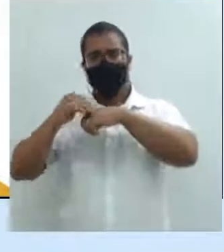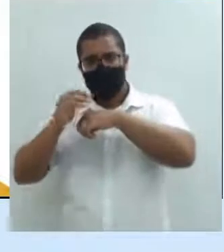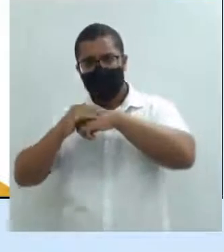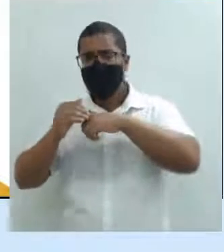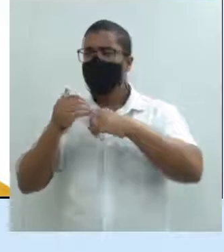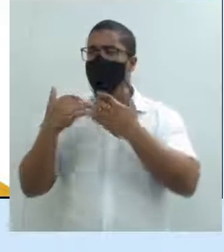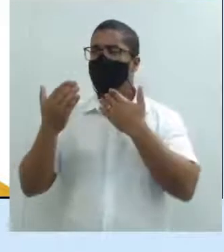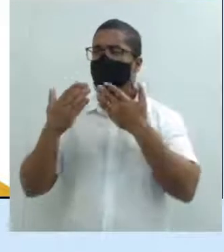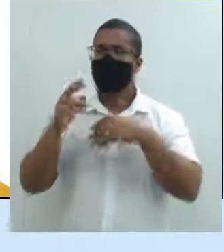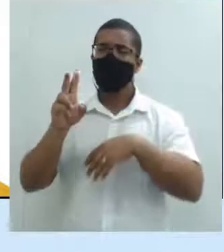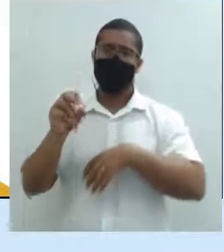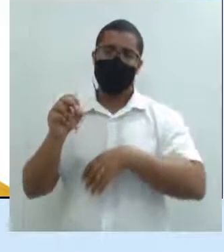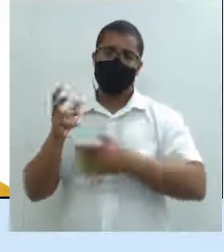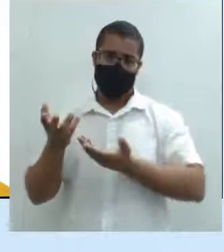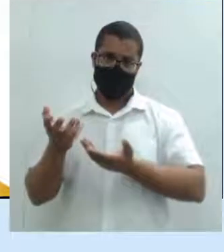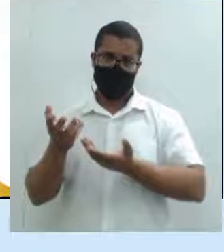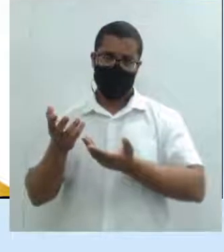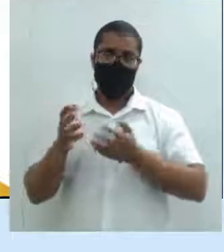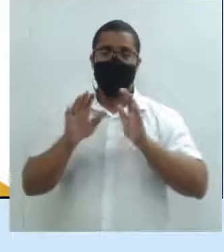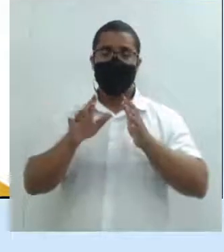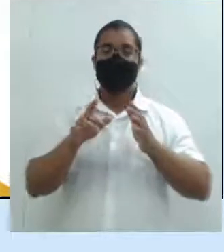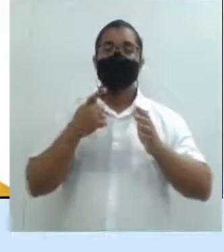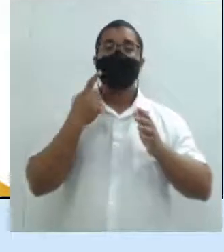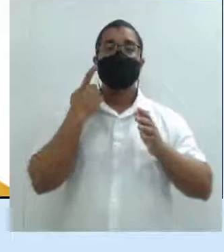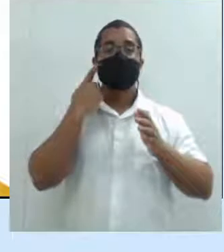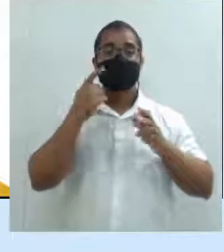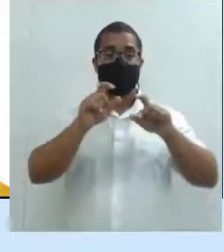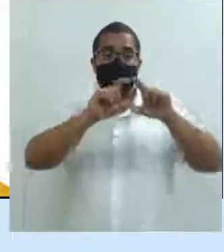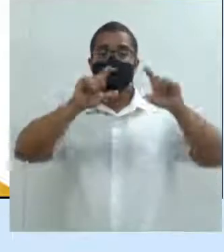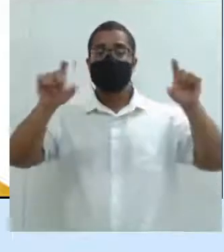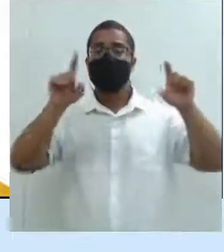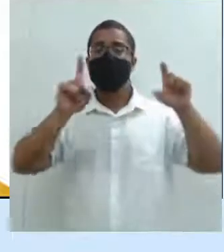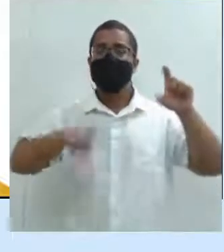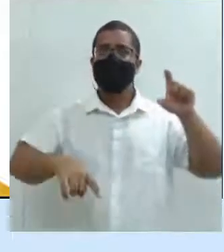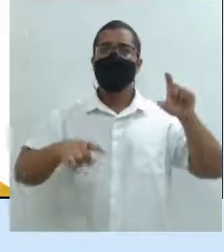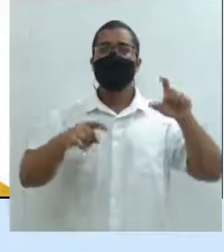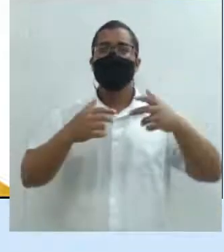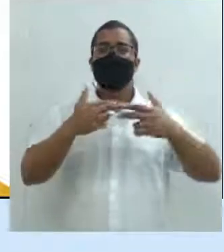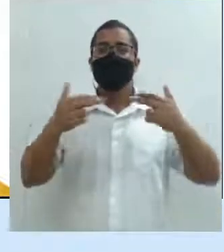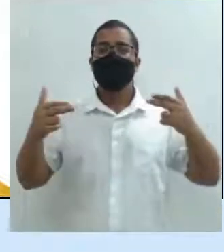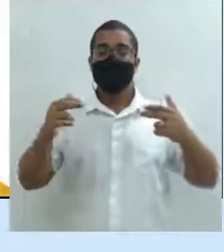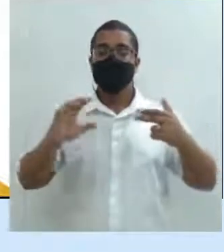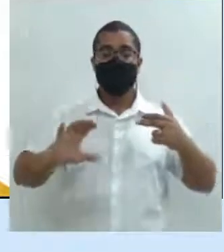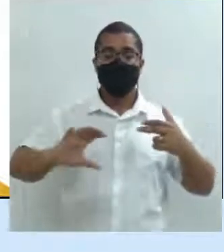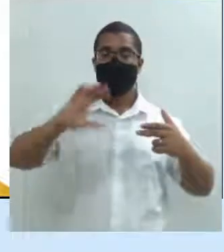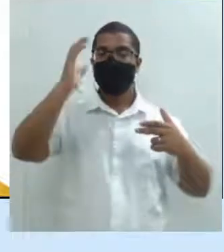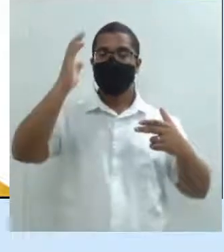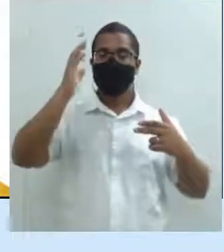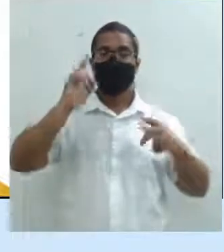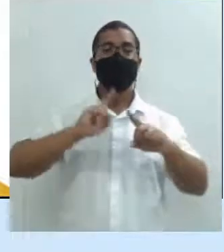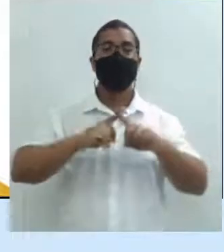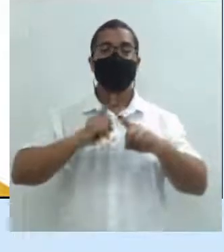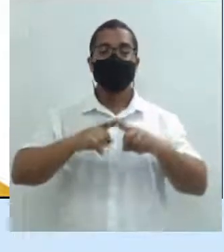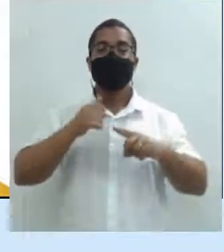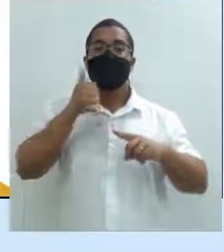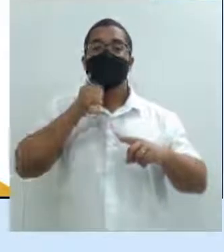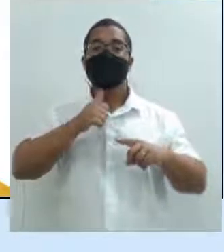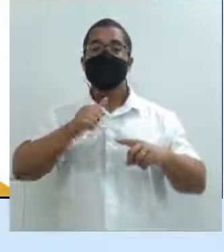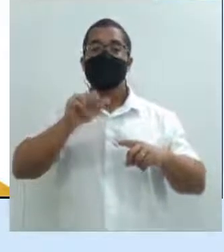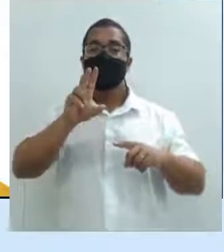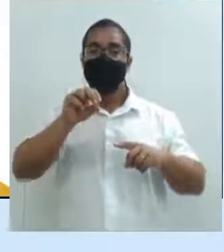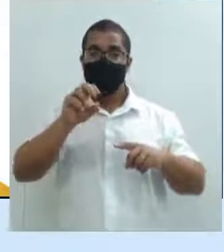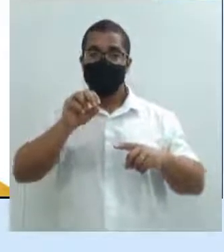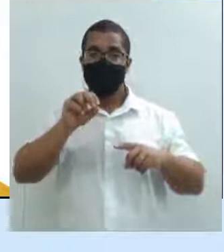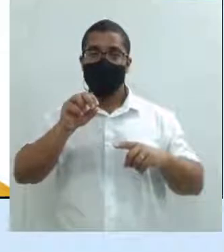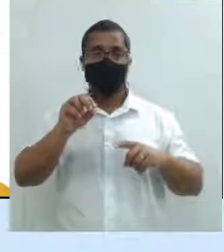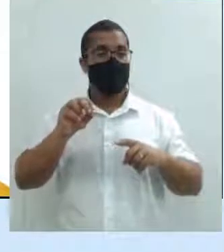E nesse exemplo, o que é engraçado é o inusitado. Por quê? Na verdade, o que a avó manda para a netinha não